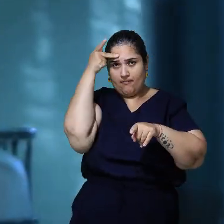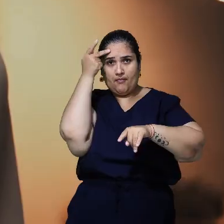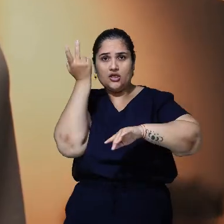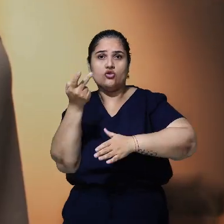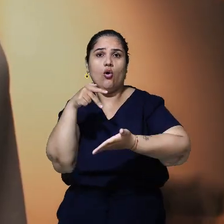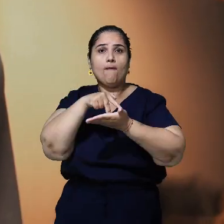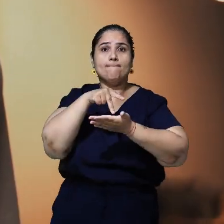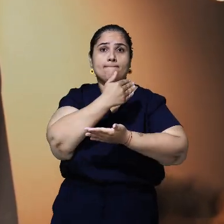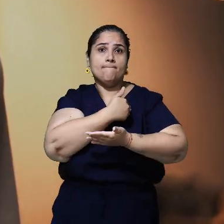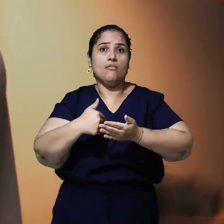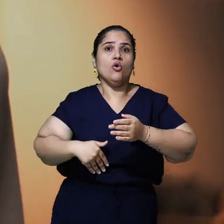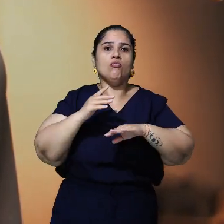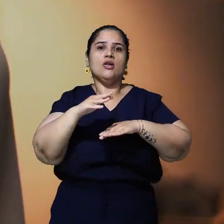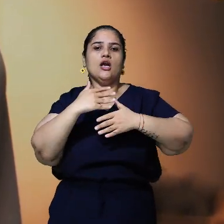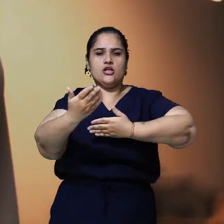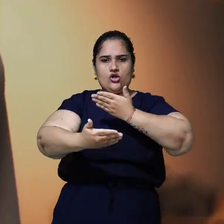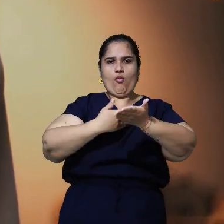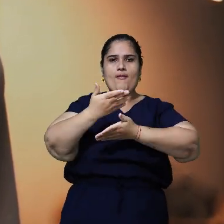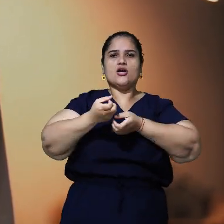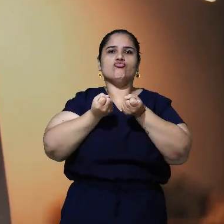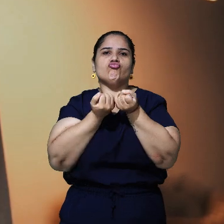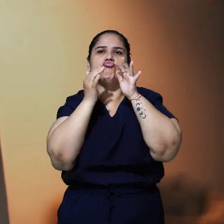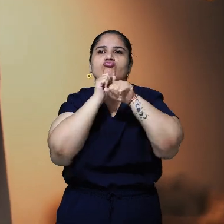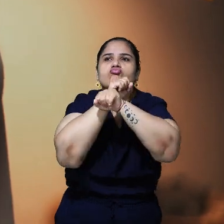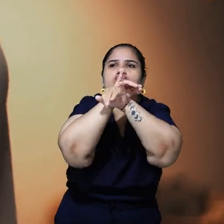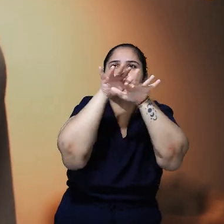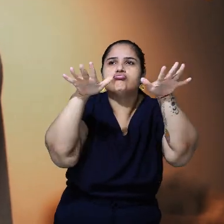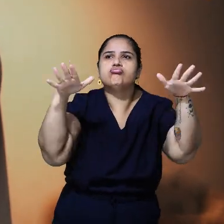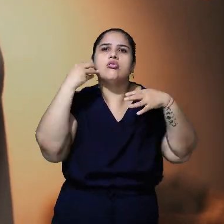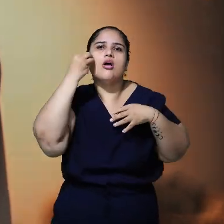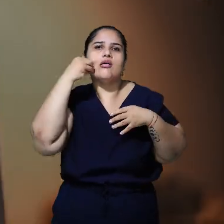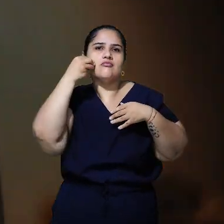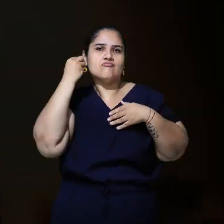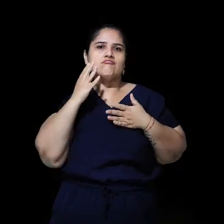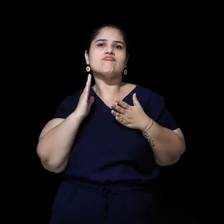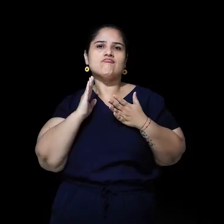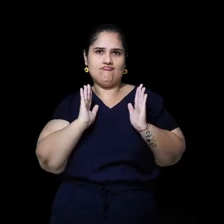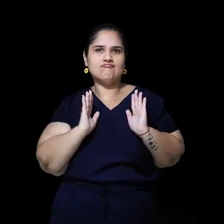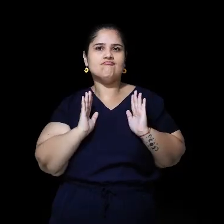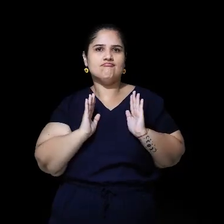suas experiências, ajudando a romper o silêncio.